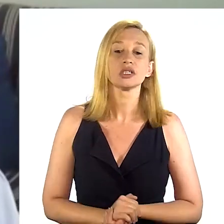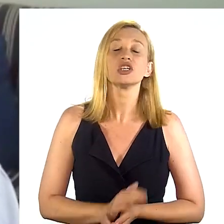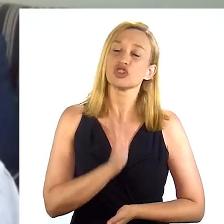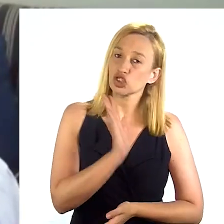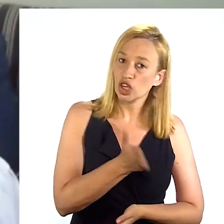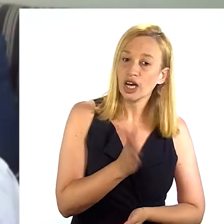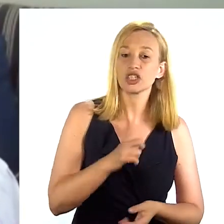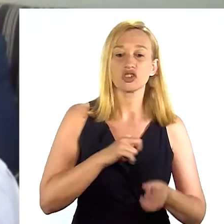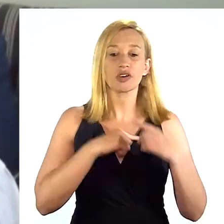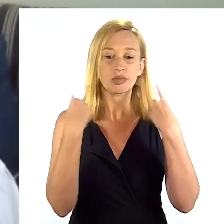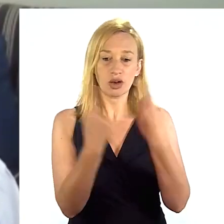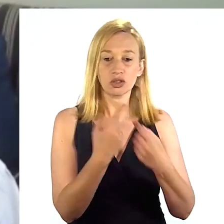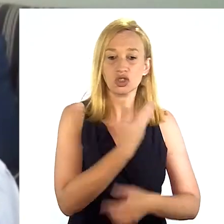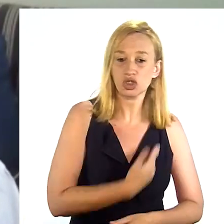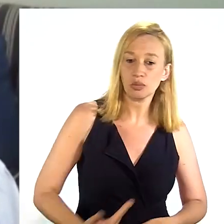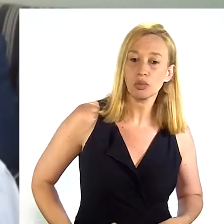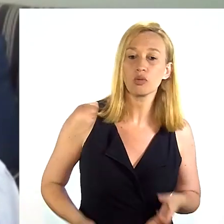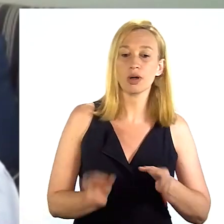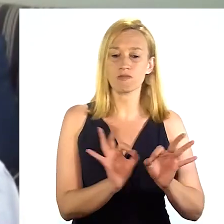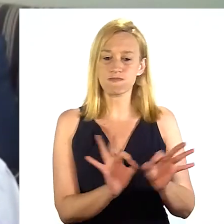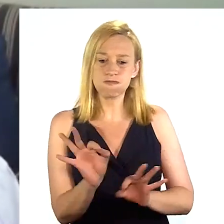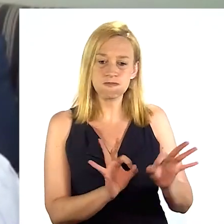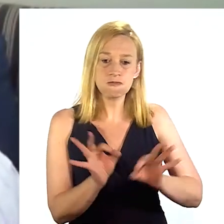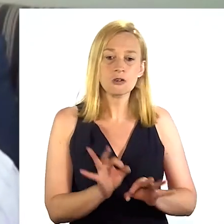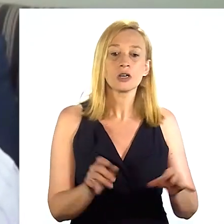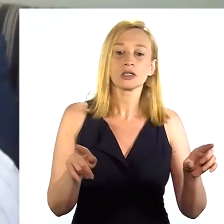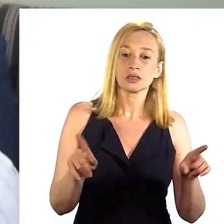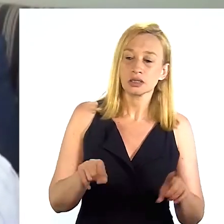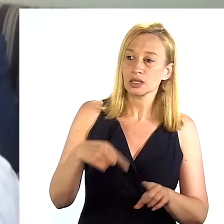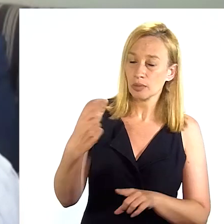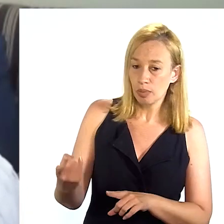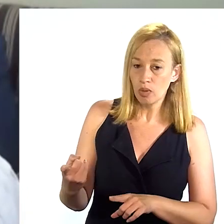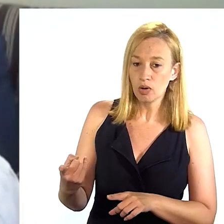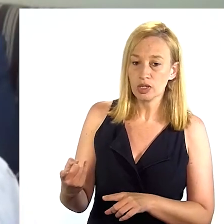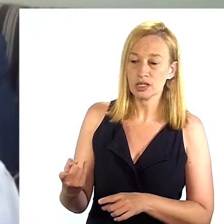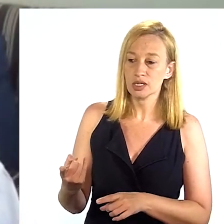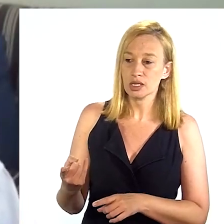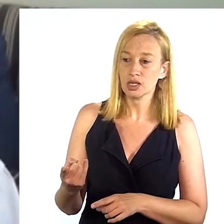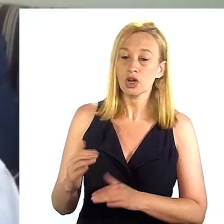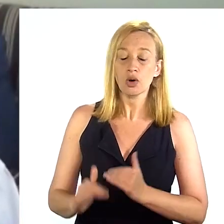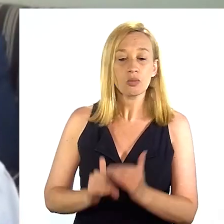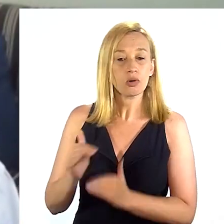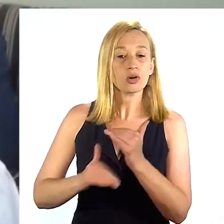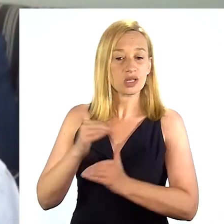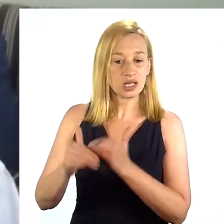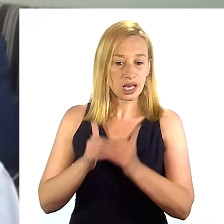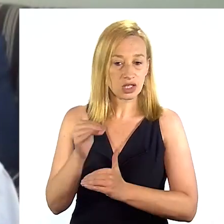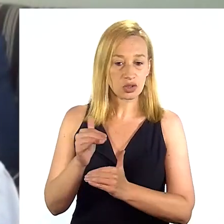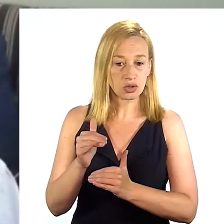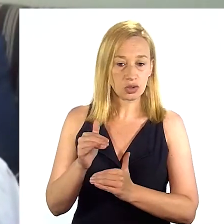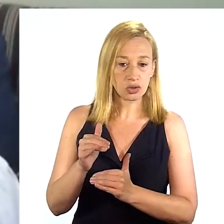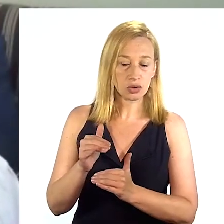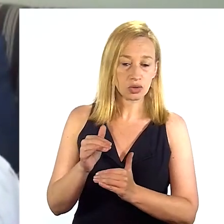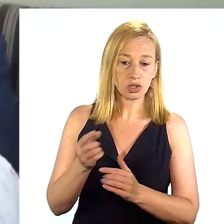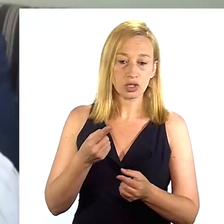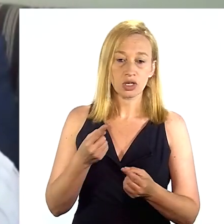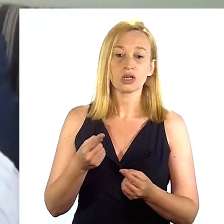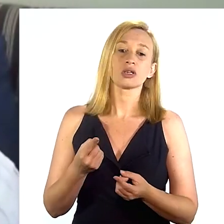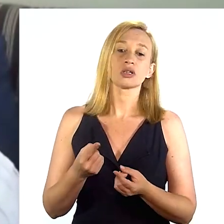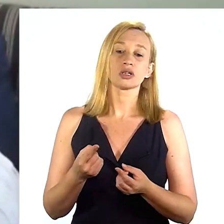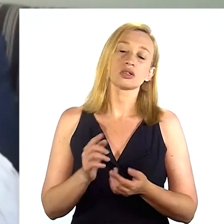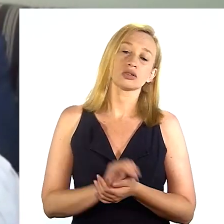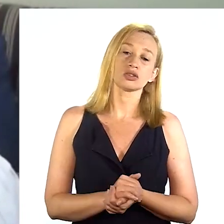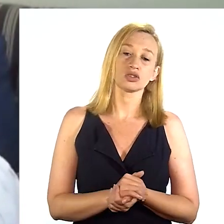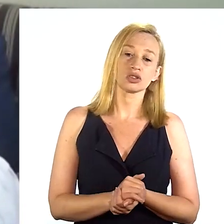pública. Já tivemos audiência pública e modelagem, depois é a busca ao mercado e o processo de concessão. Tem